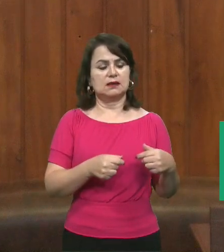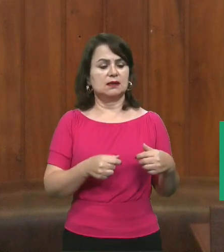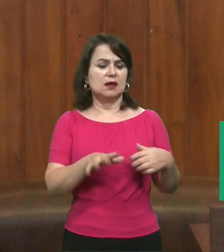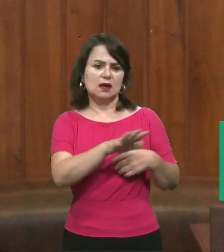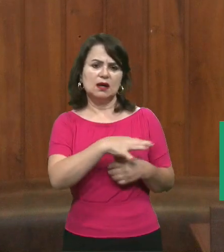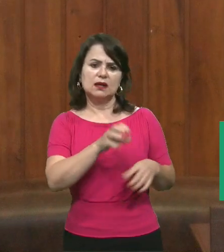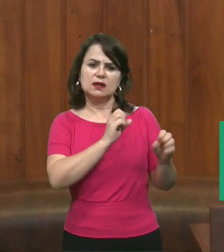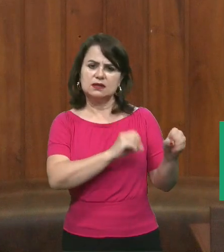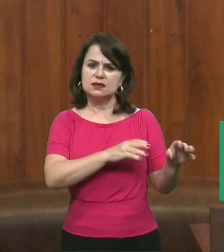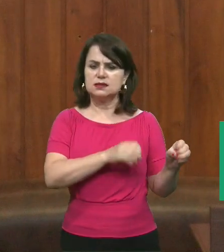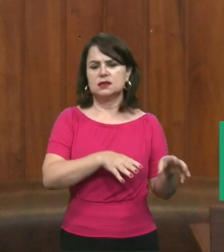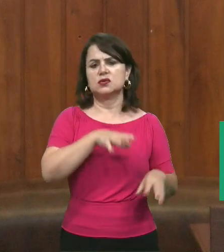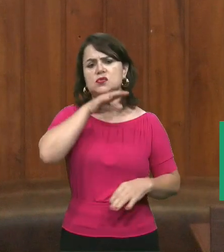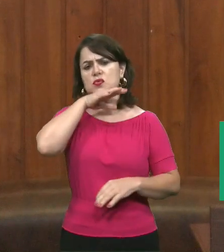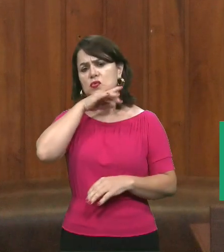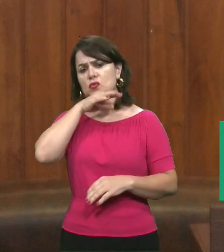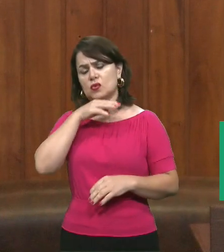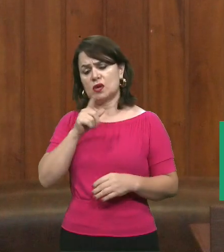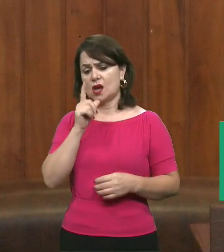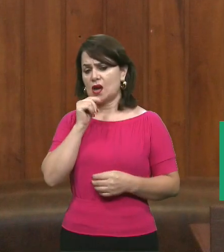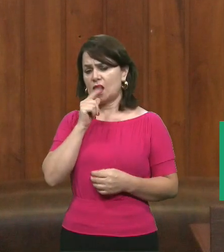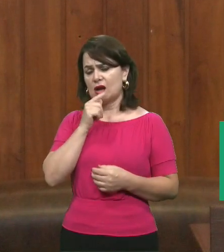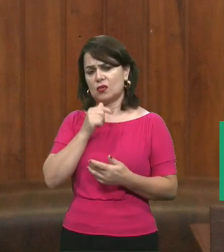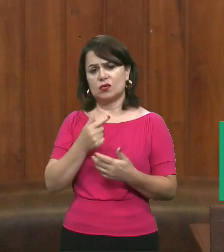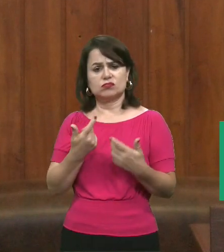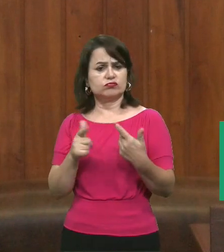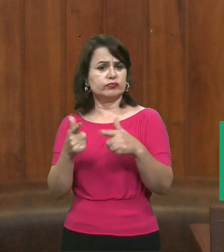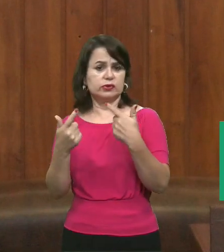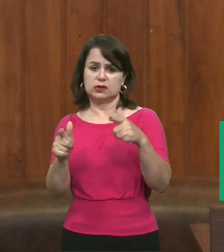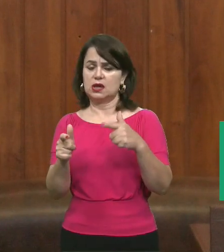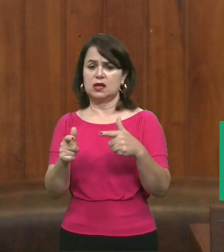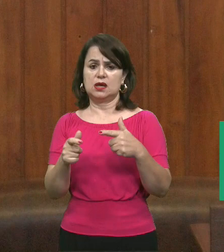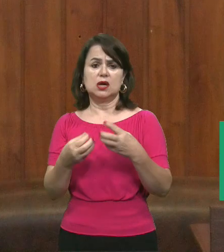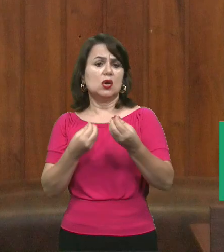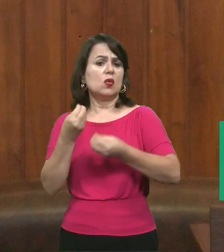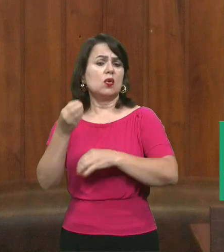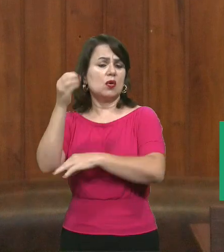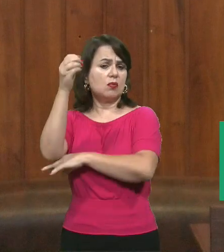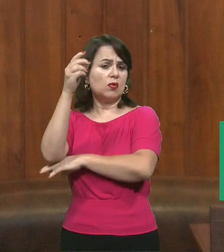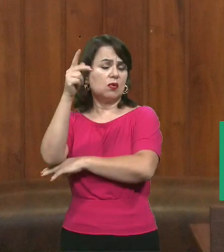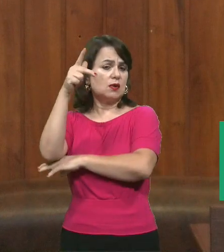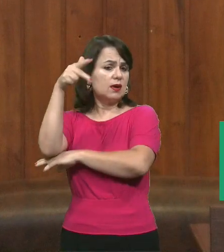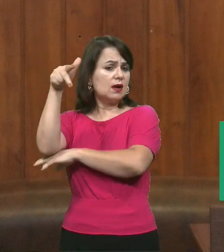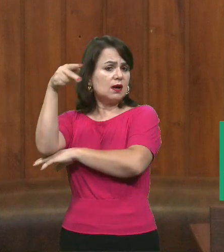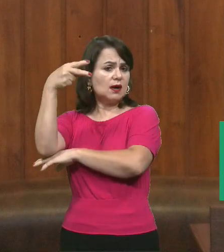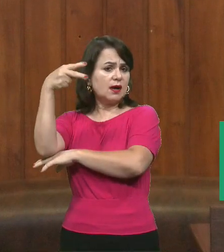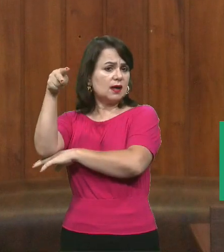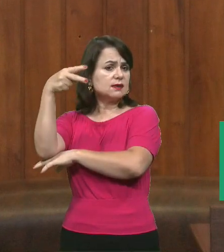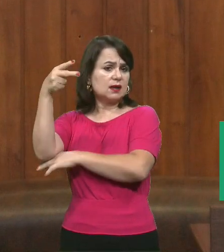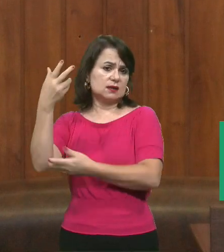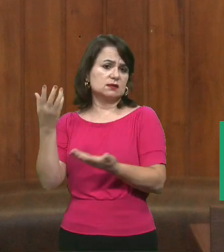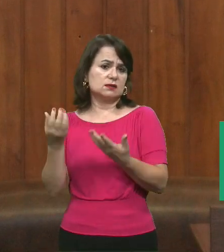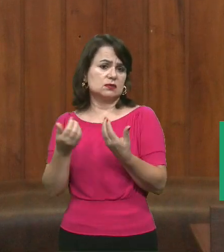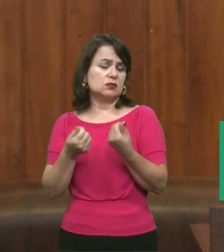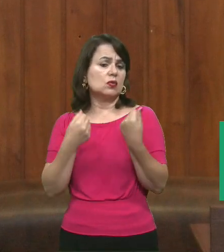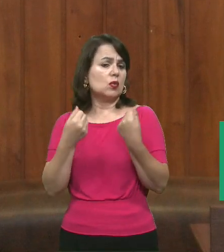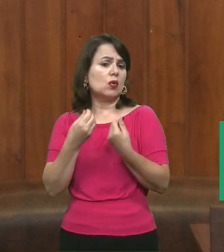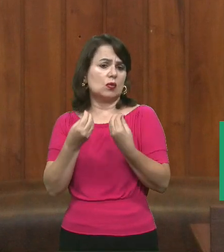água, que priorizar radar? Isso é só para arrecadar, é a indústria da multa.